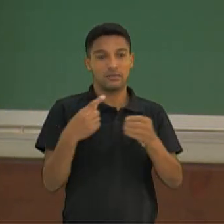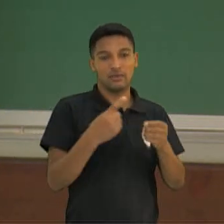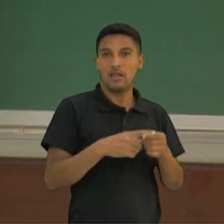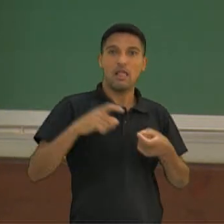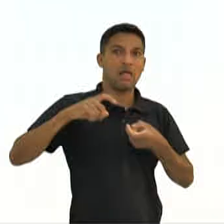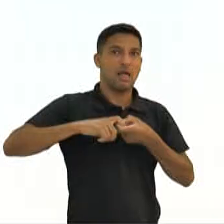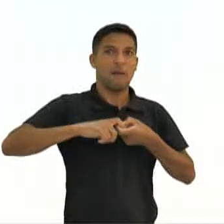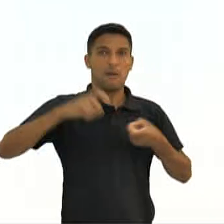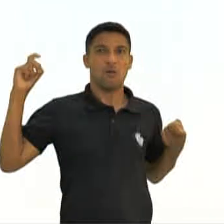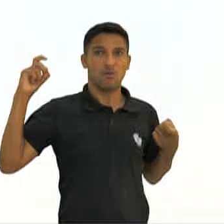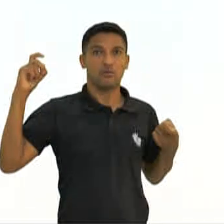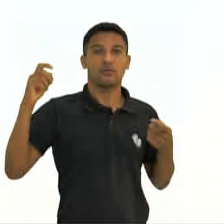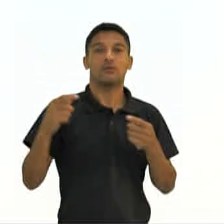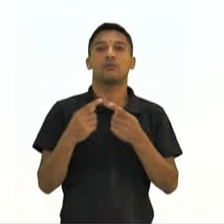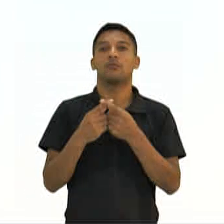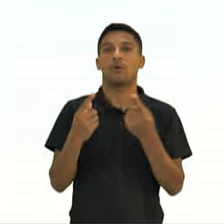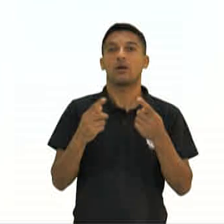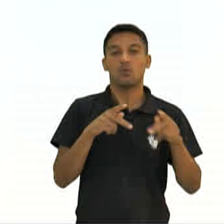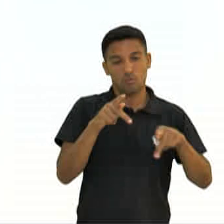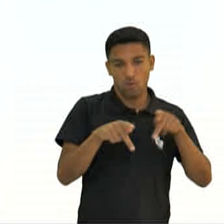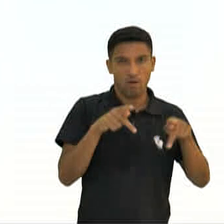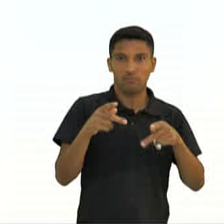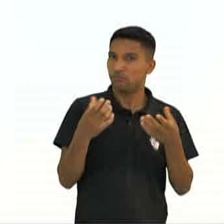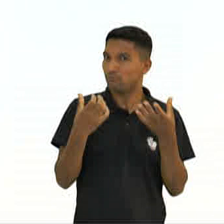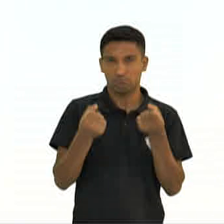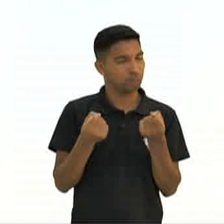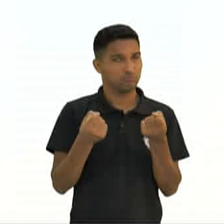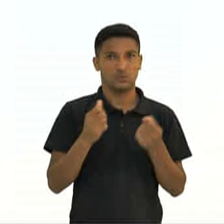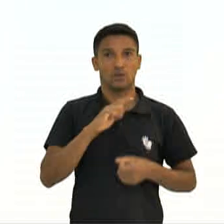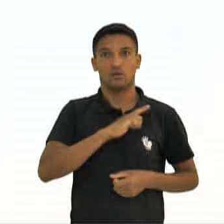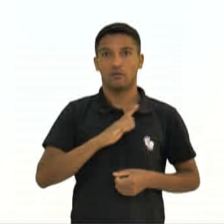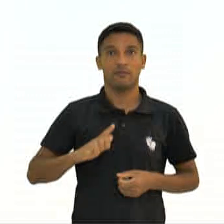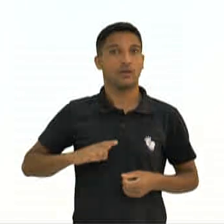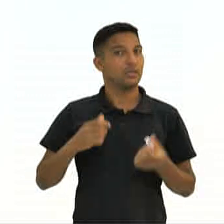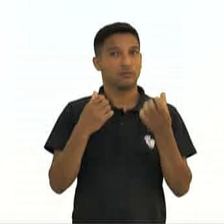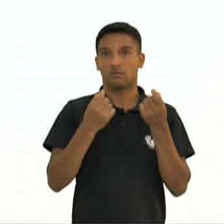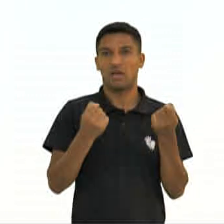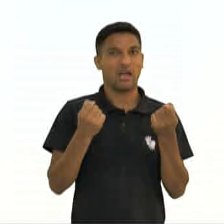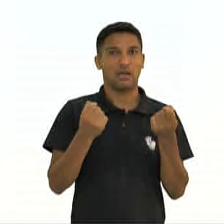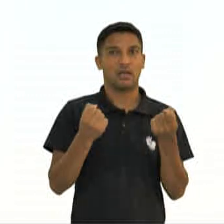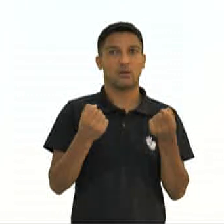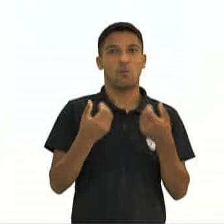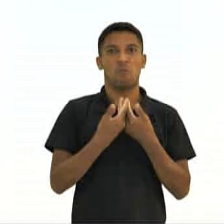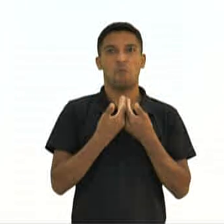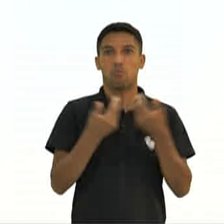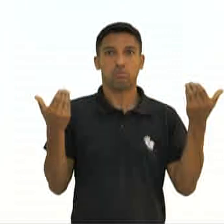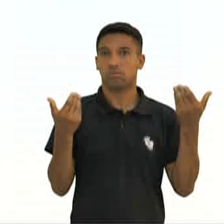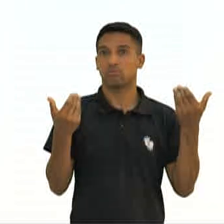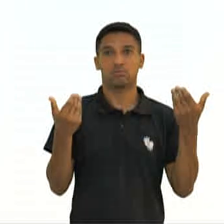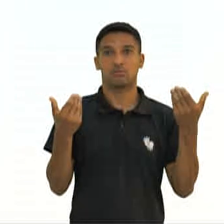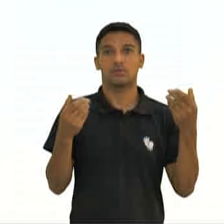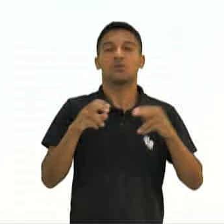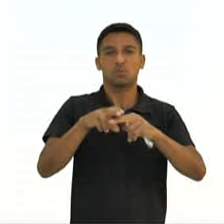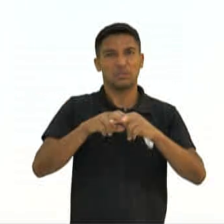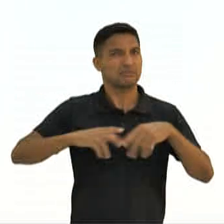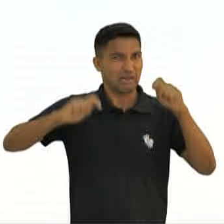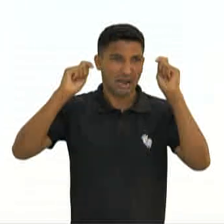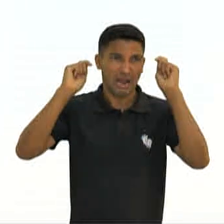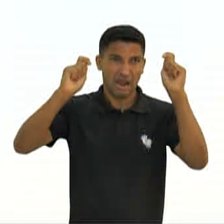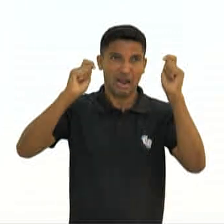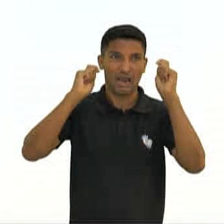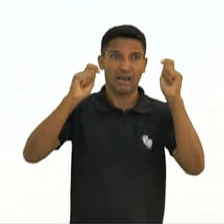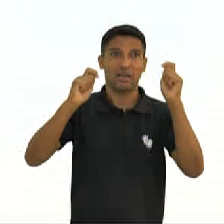se tornar uma cidade com a criminalidade não é tão alta, mas a pobreza, né, o número de pessoas que